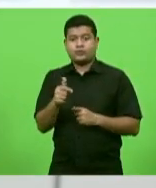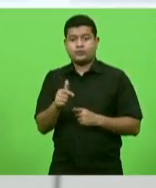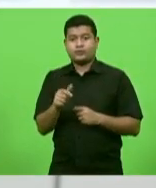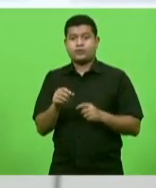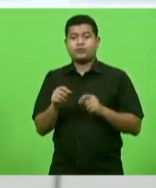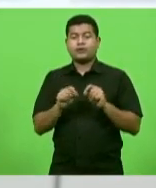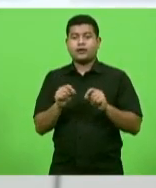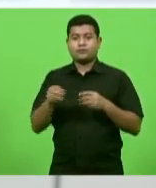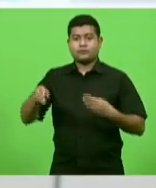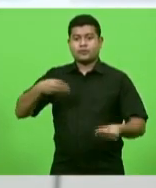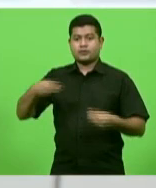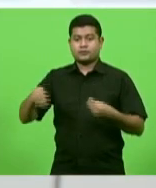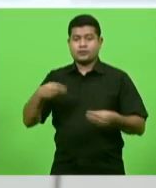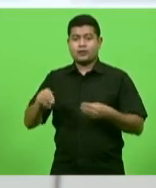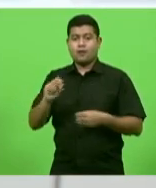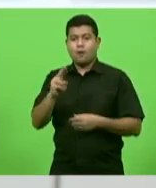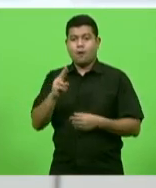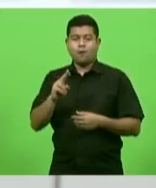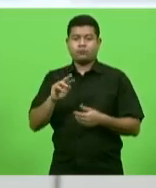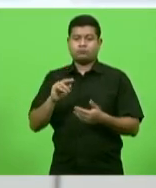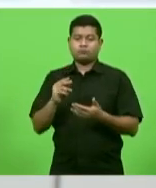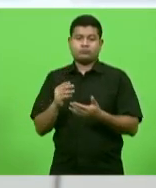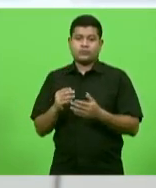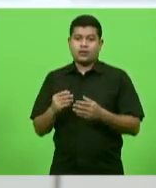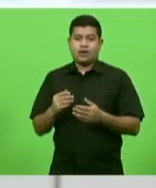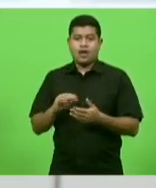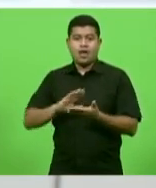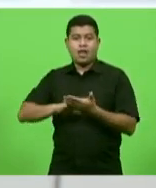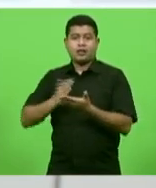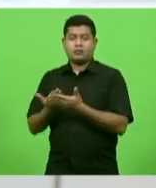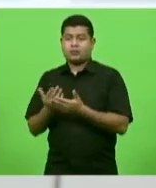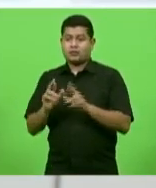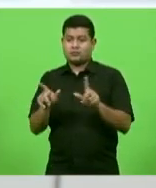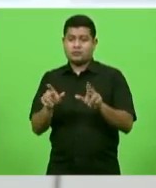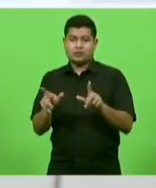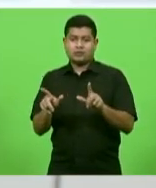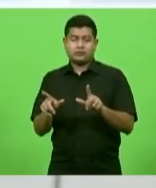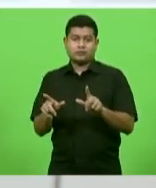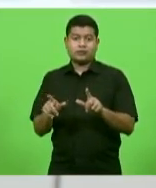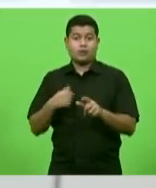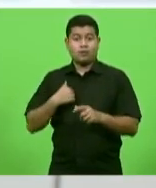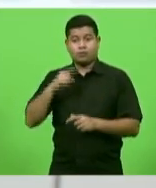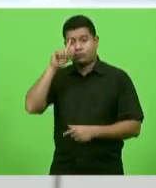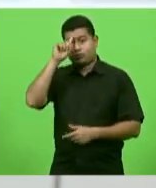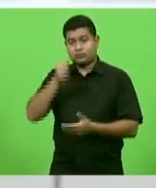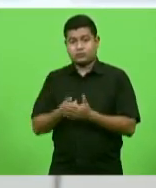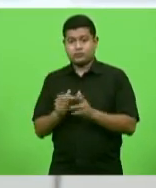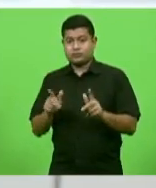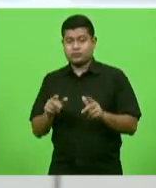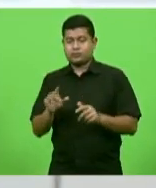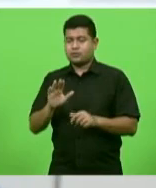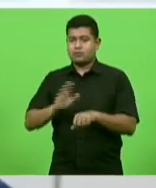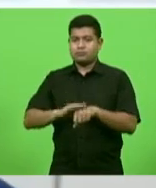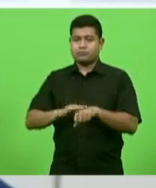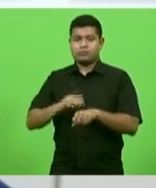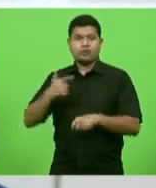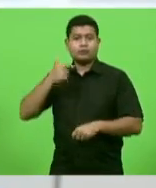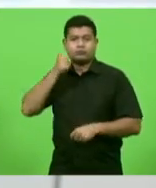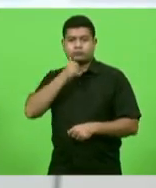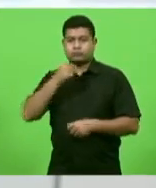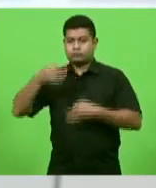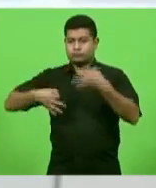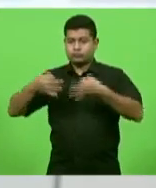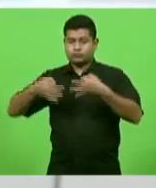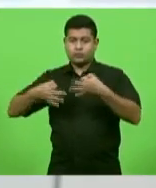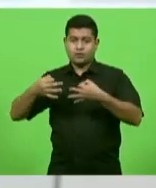elasticidade ou mar interpretações cabendo ao julgador quando verificado que os temos posso da denúncia não